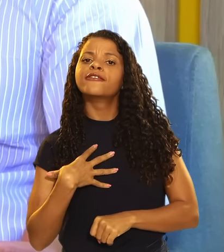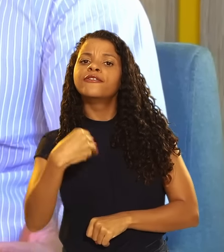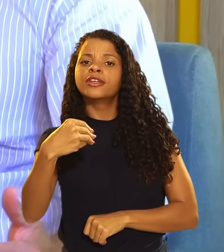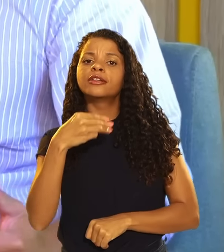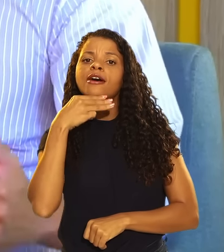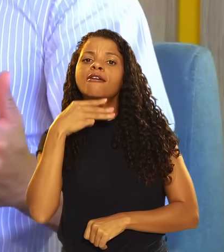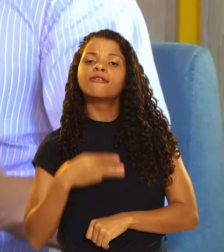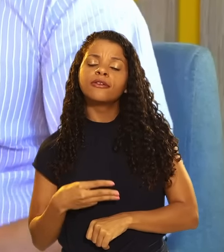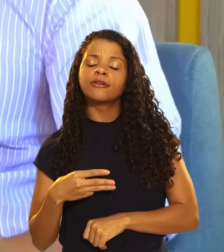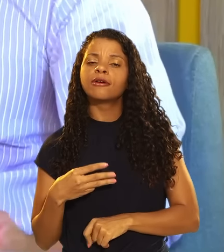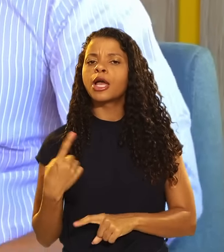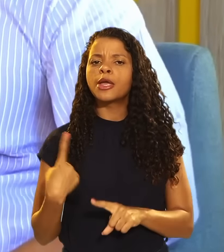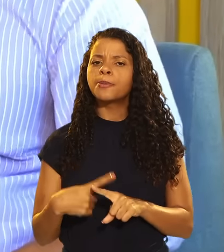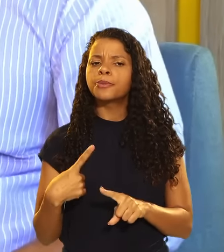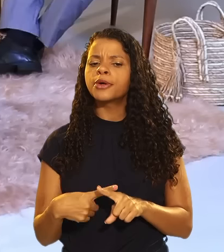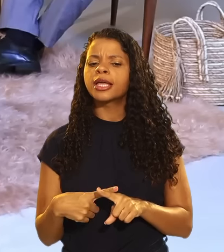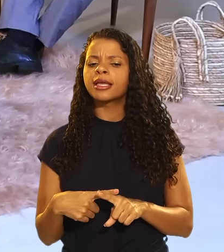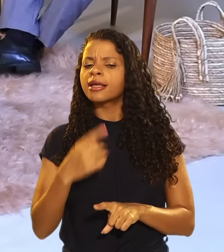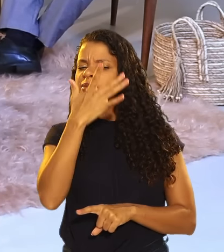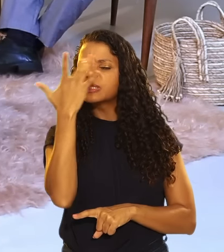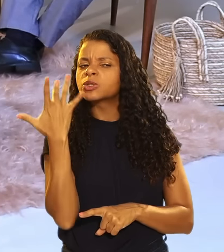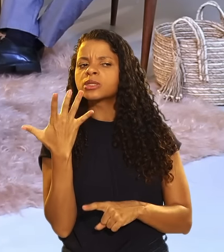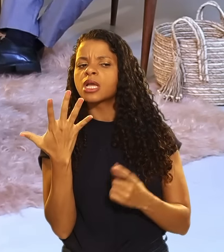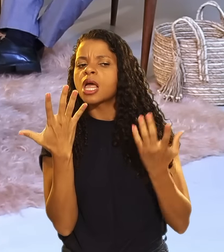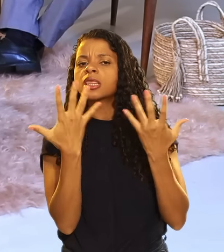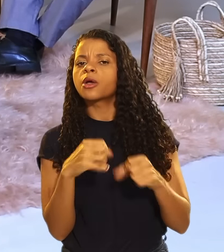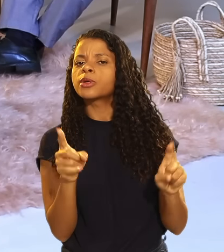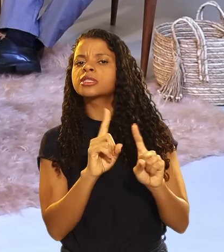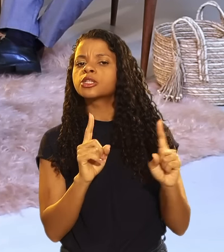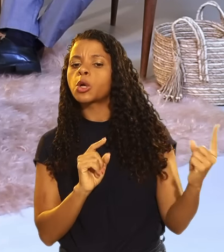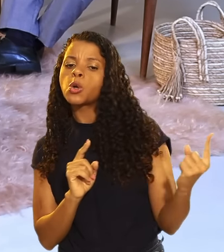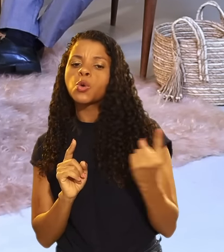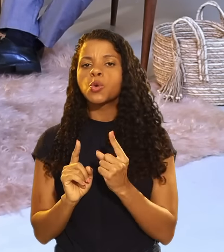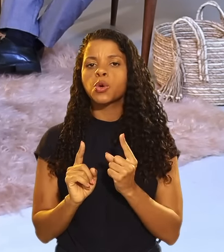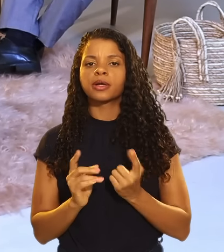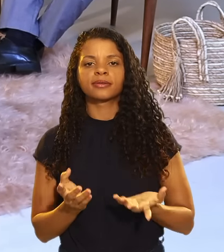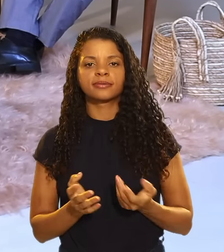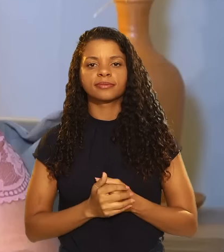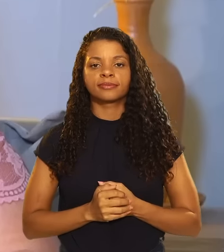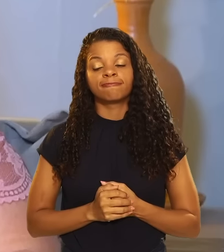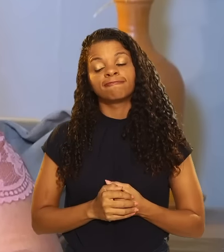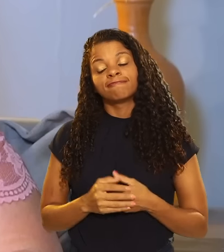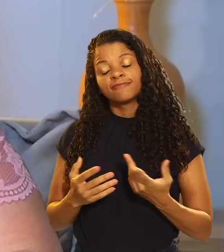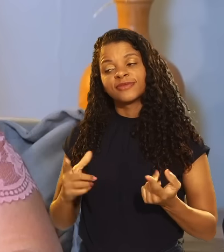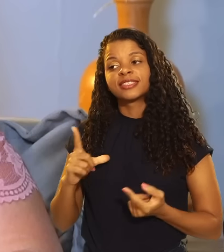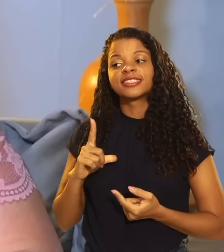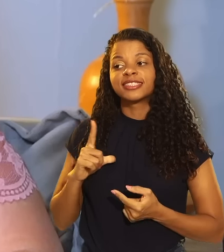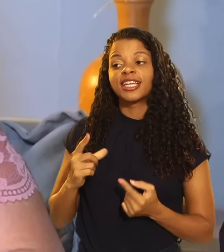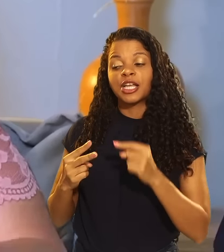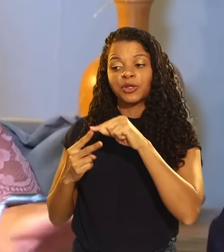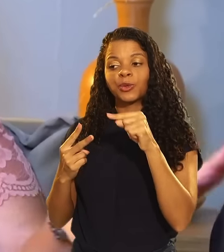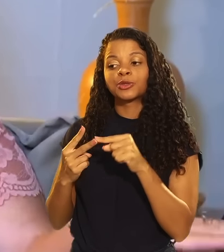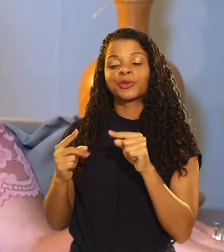seu chamado para ser discípulo de Jesus? Diz o ditado que tem duas coisas que a gente não escapa, né? Dos impostos e